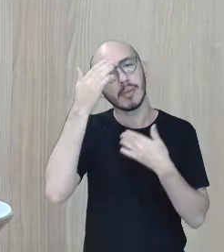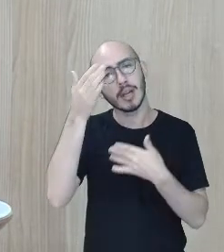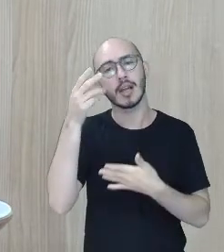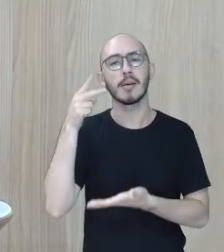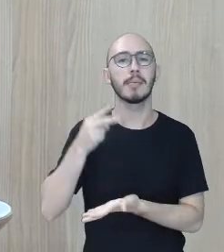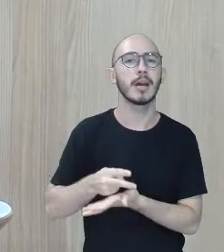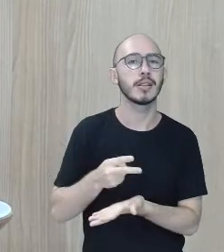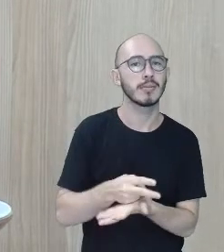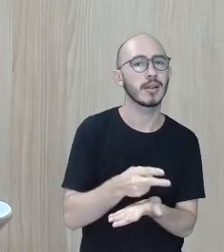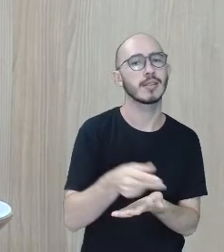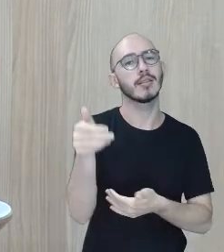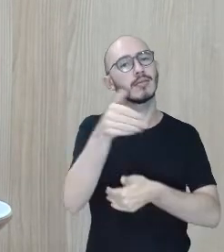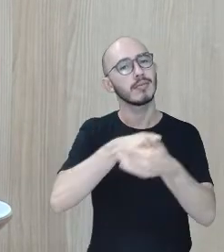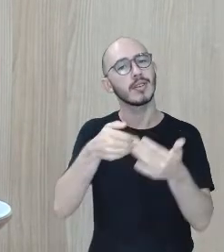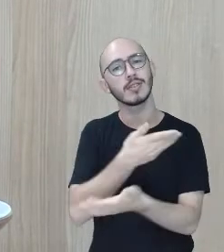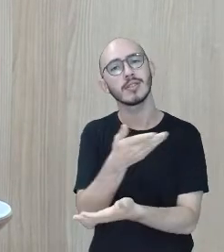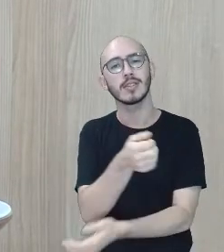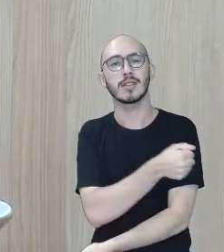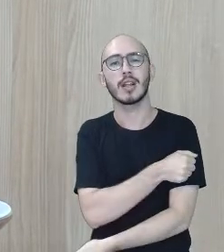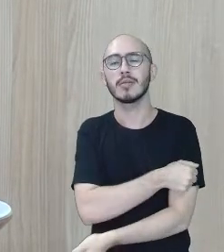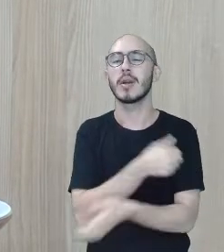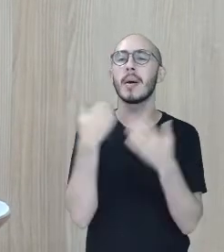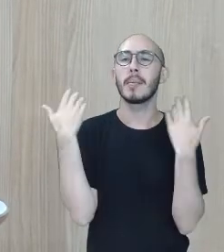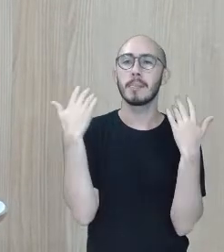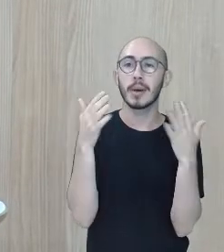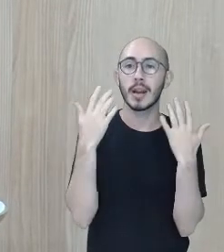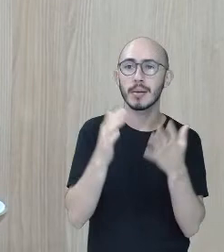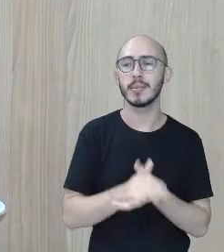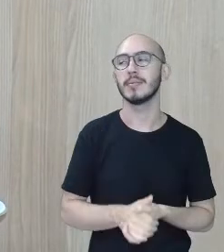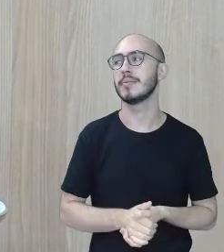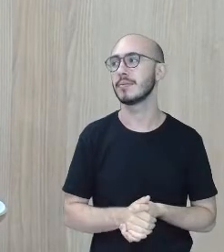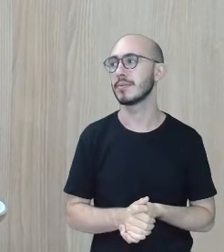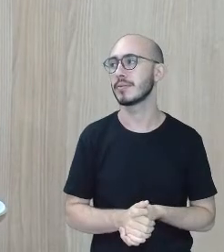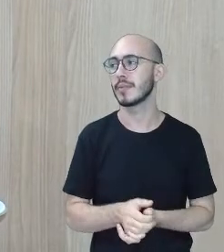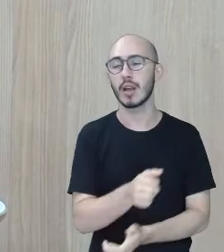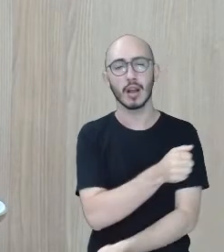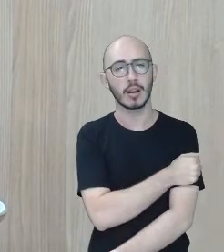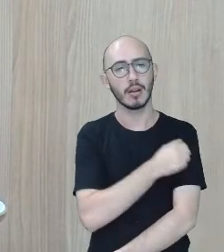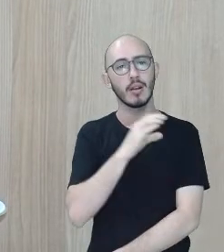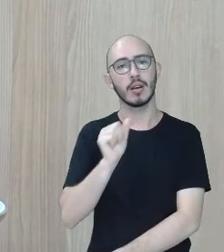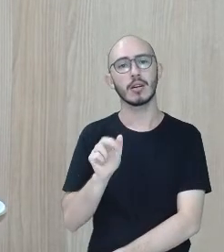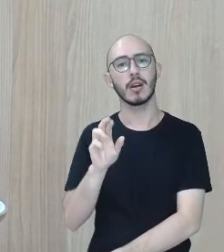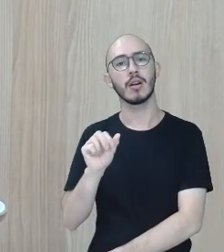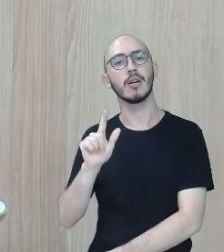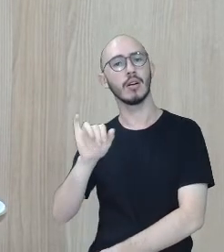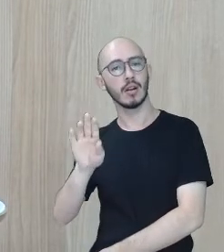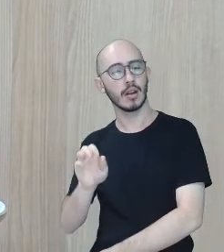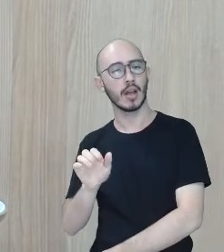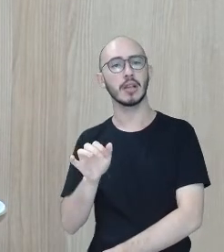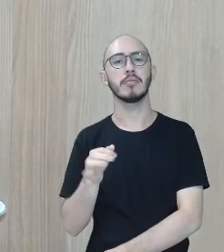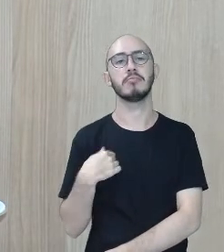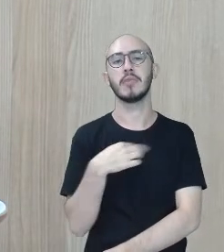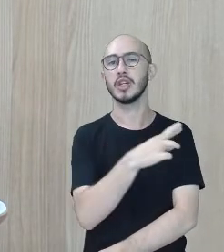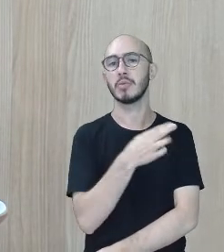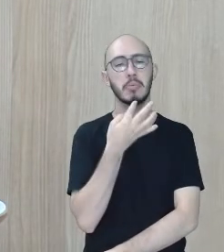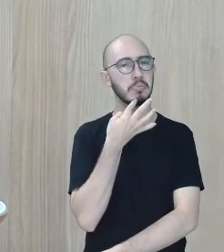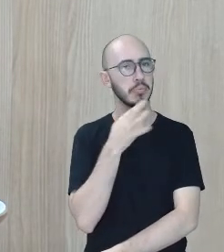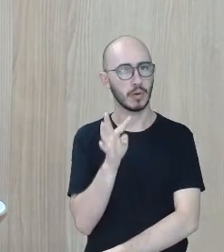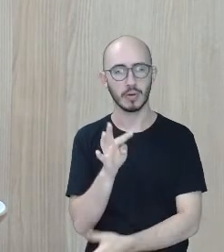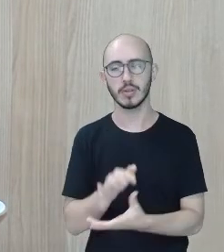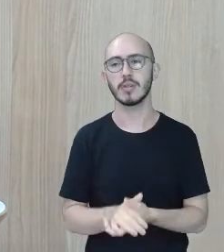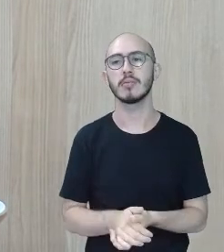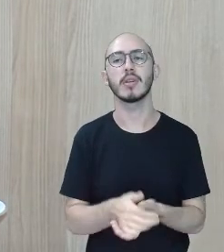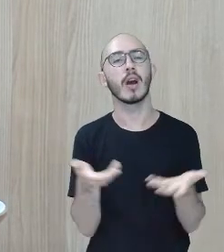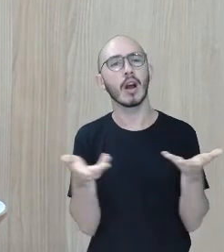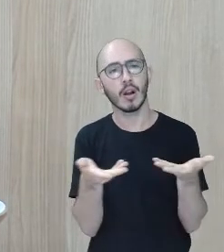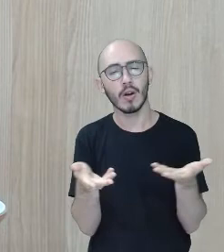pela participação deles, né? E eles estão de parabéns. Caroline colocou que não conhecia, né? Porque eu botei assim, e